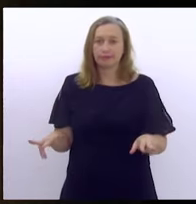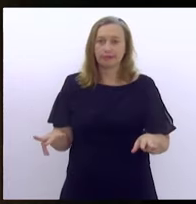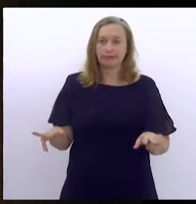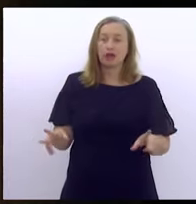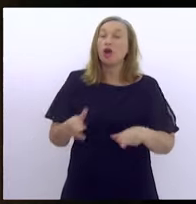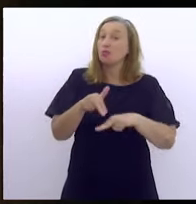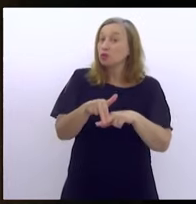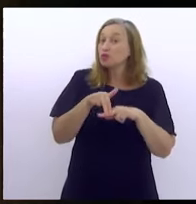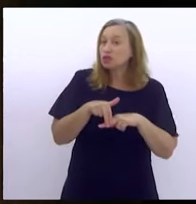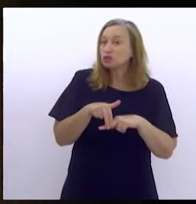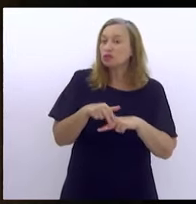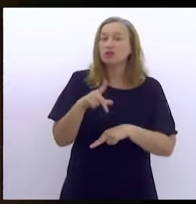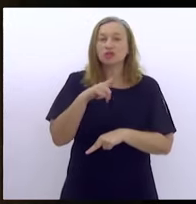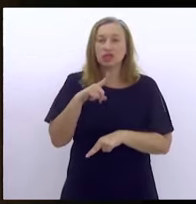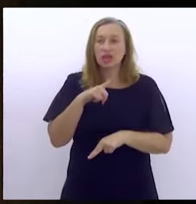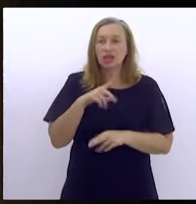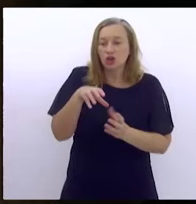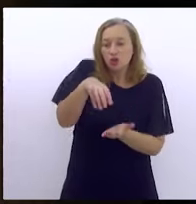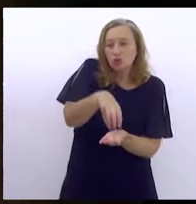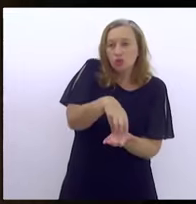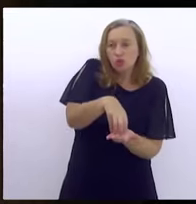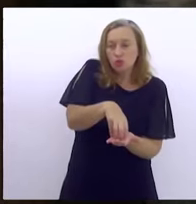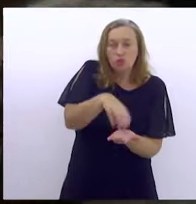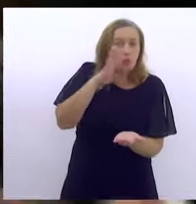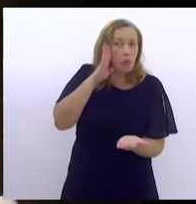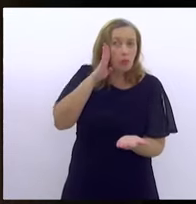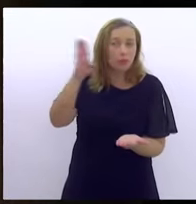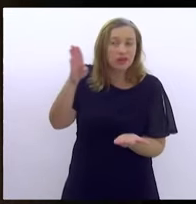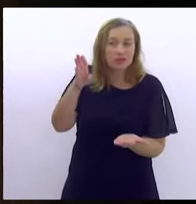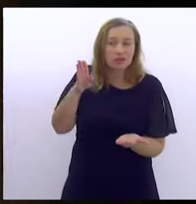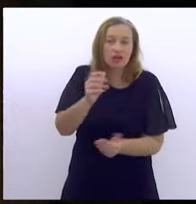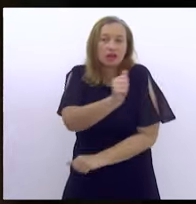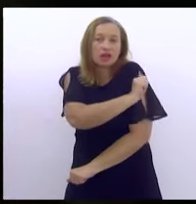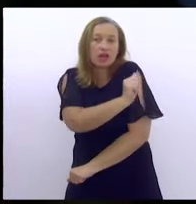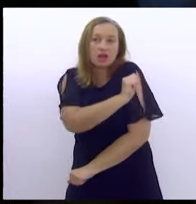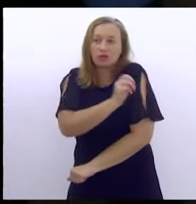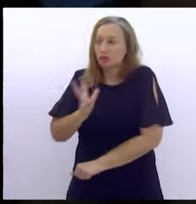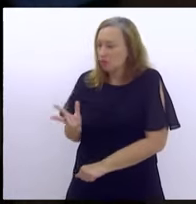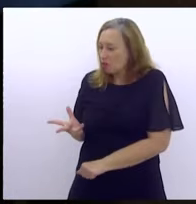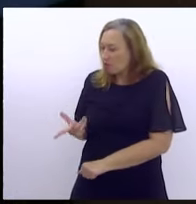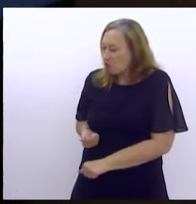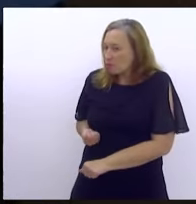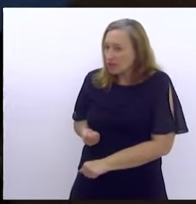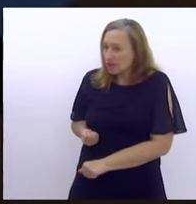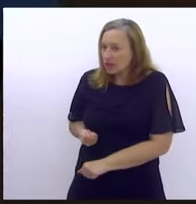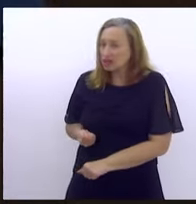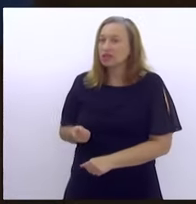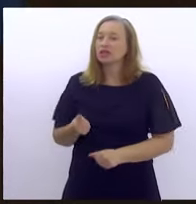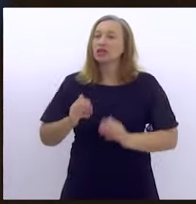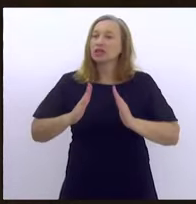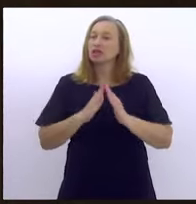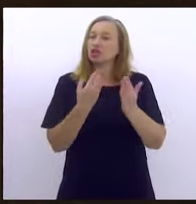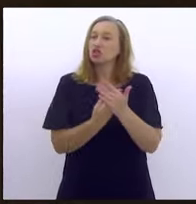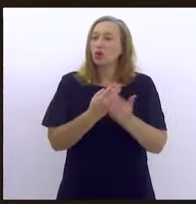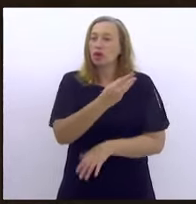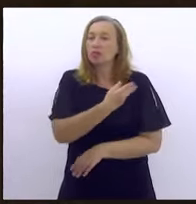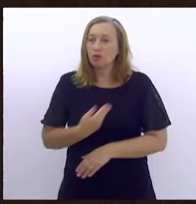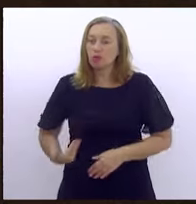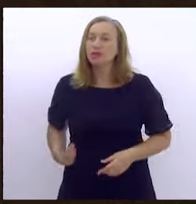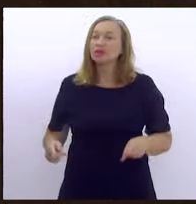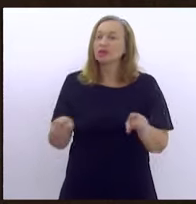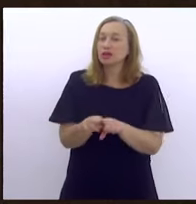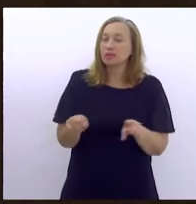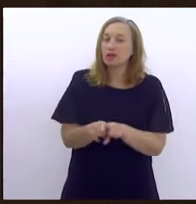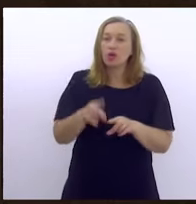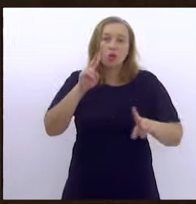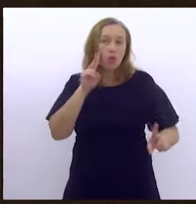Então, por isso, ter núcleos especializados para alunos de altas habilidades e superdotação na rede pública, também faz com que a gente